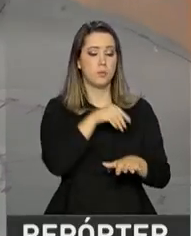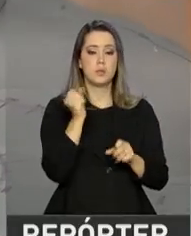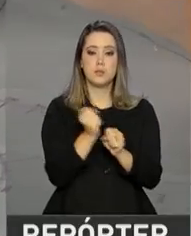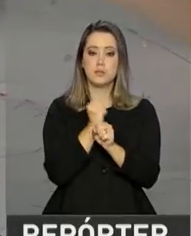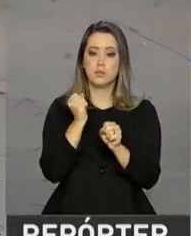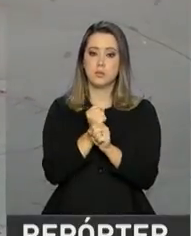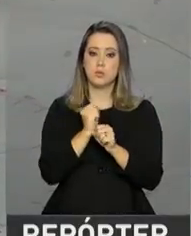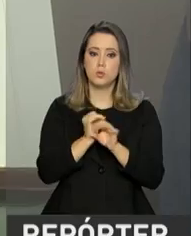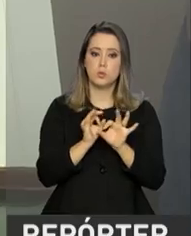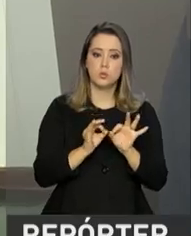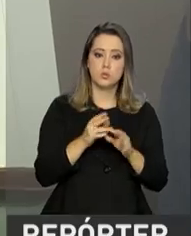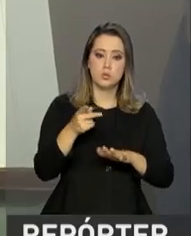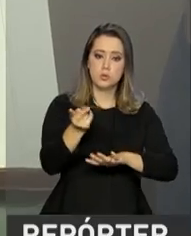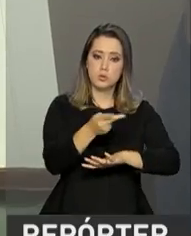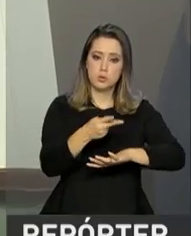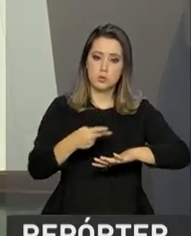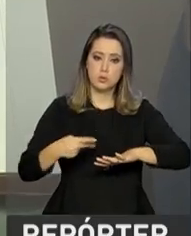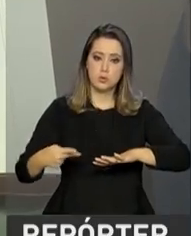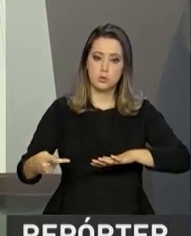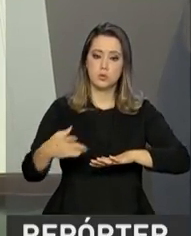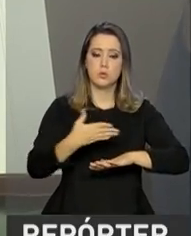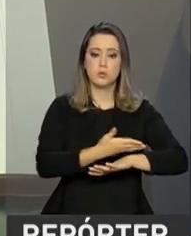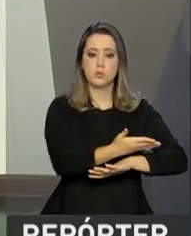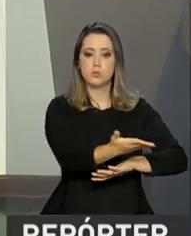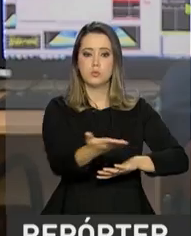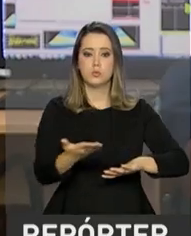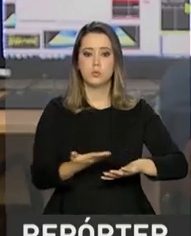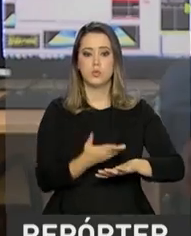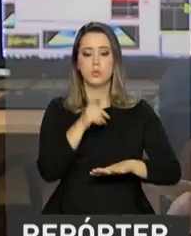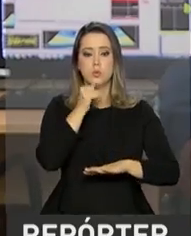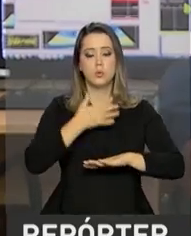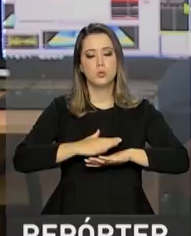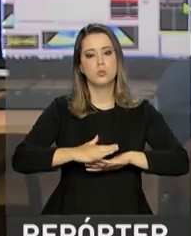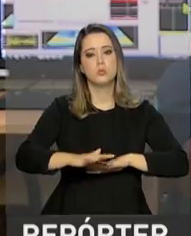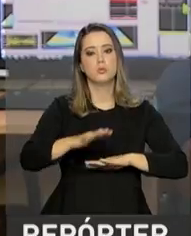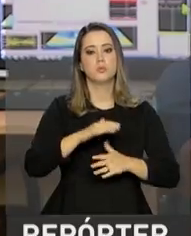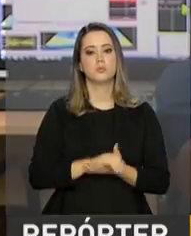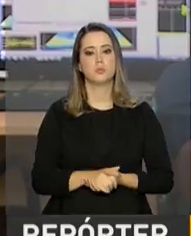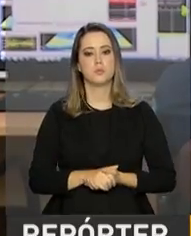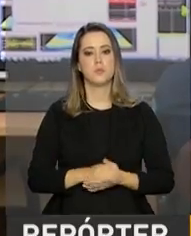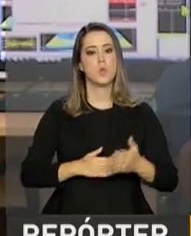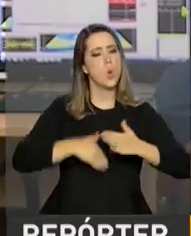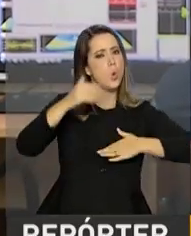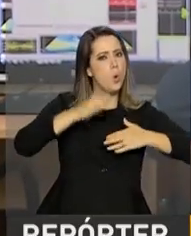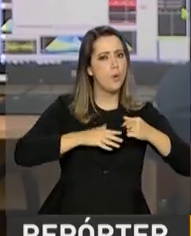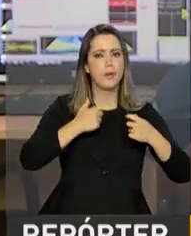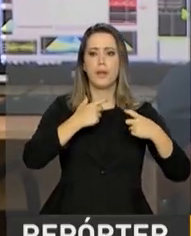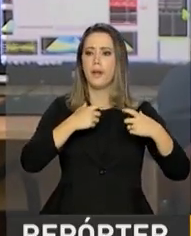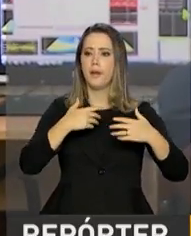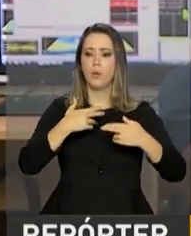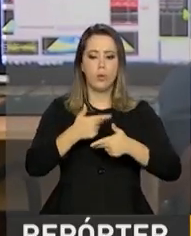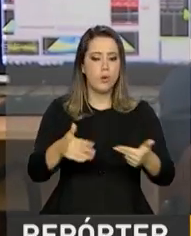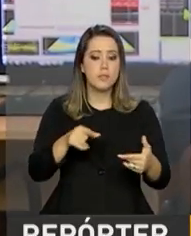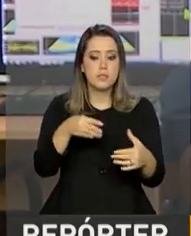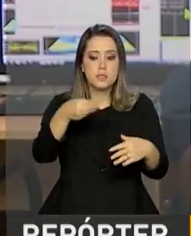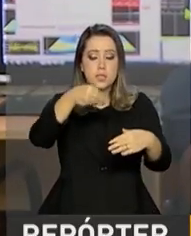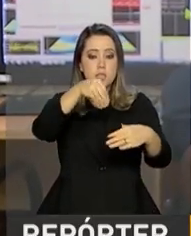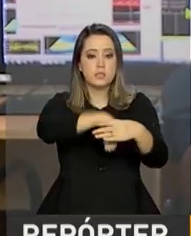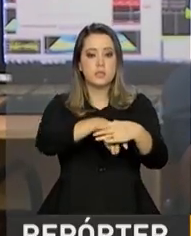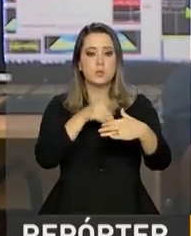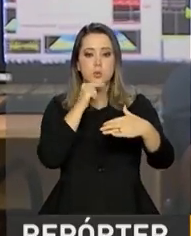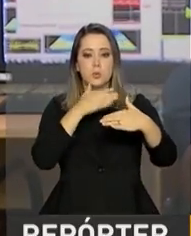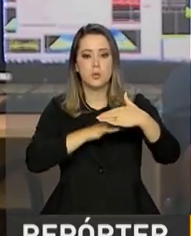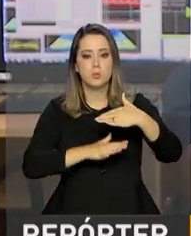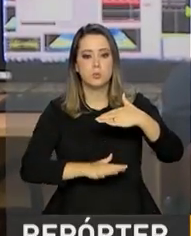da carta náutica, que é uma espécie de mapa marítimo. Qualquer tipo de objeto que tenha no fundo, que venha causar uma possível...